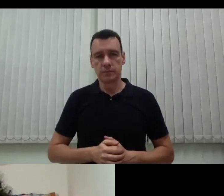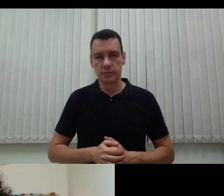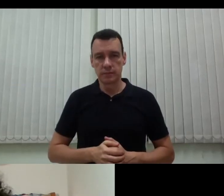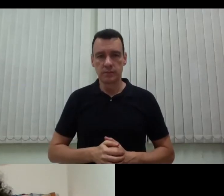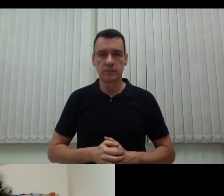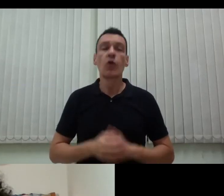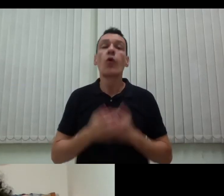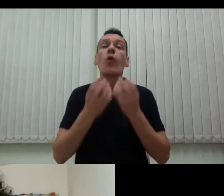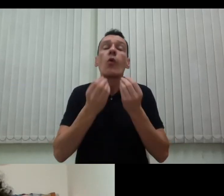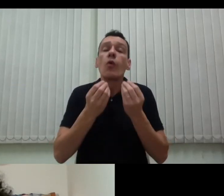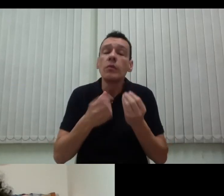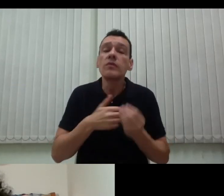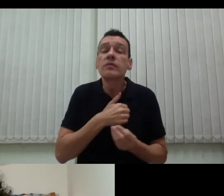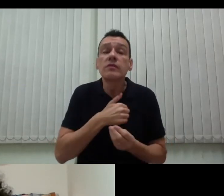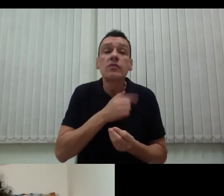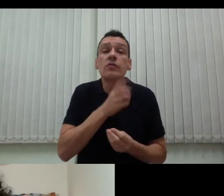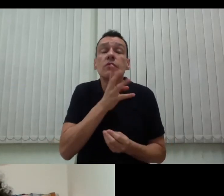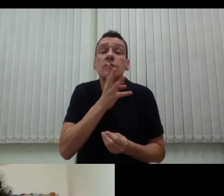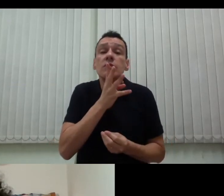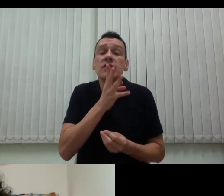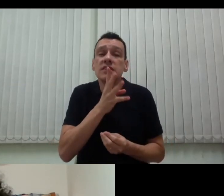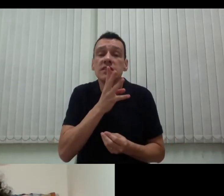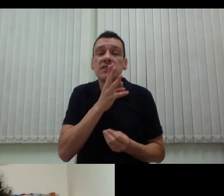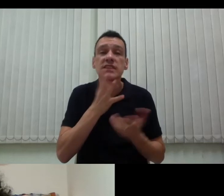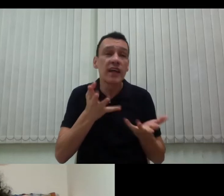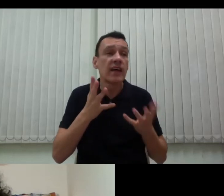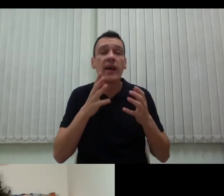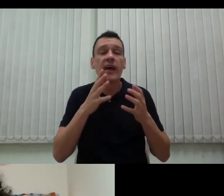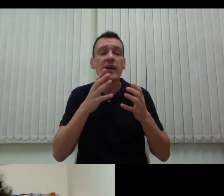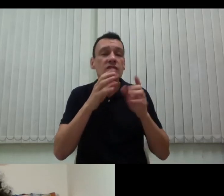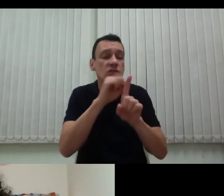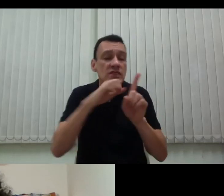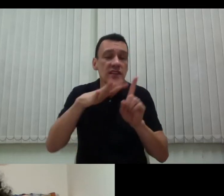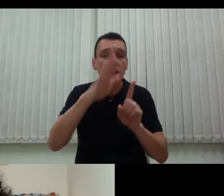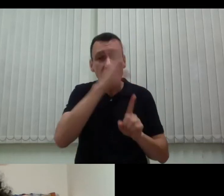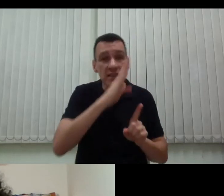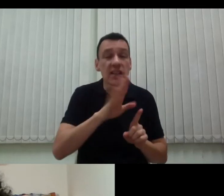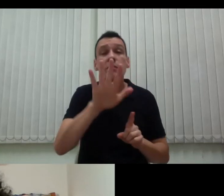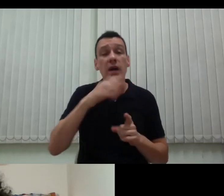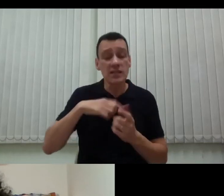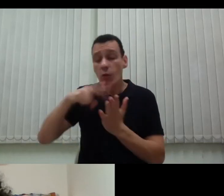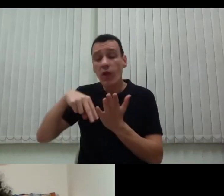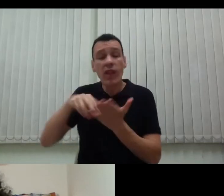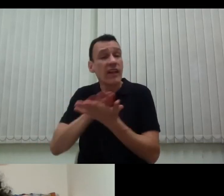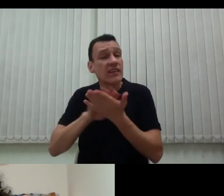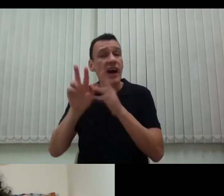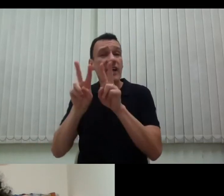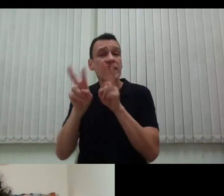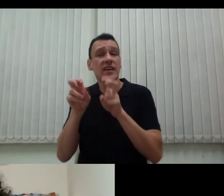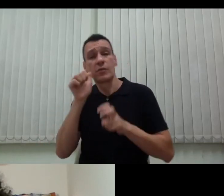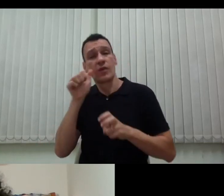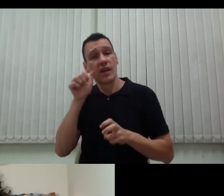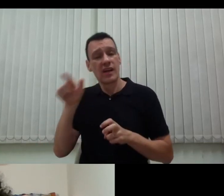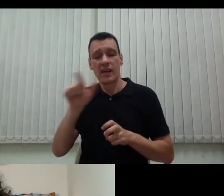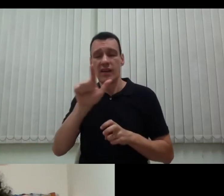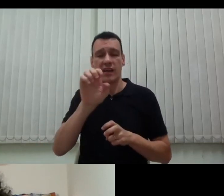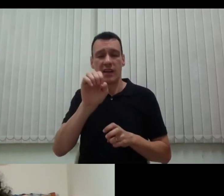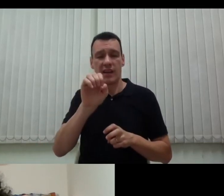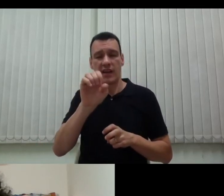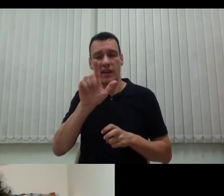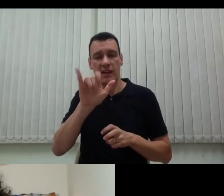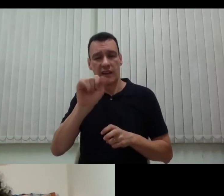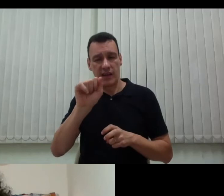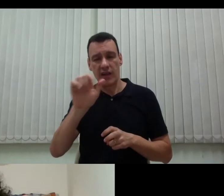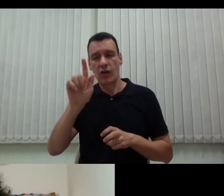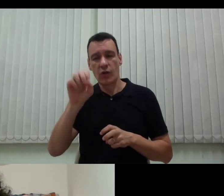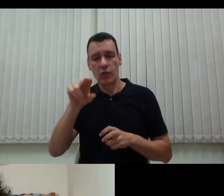brasileira sem ler Lélia Gonzalez, né? E a estrutura neurótica do racismo e a neurose do